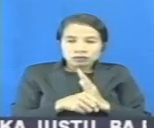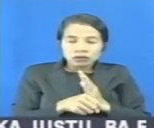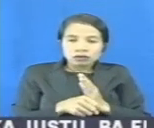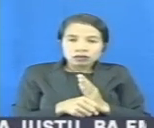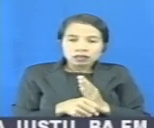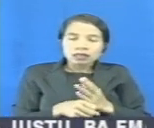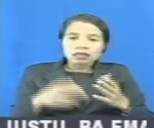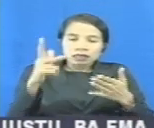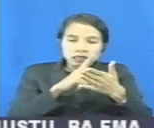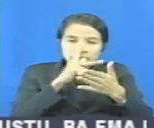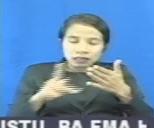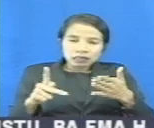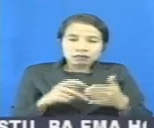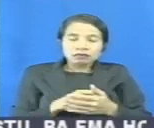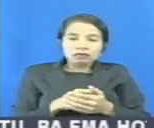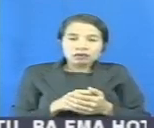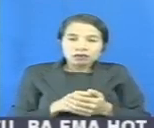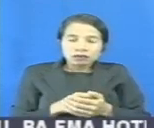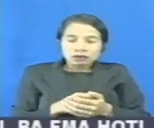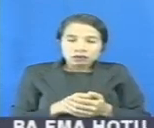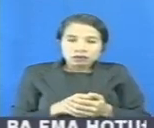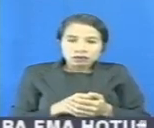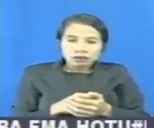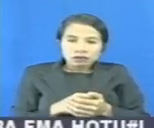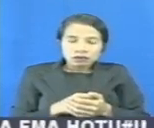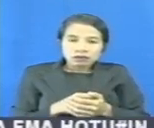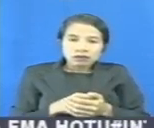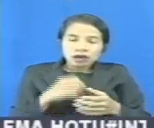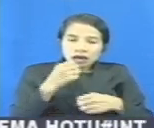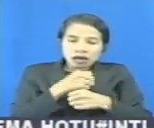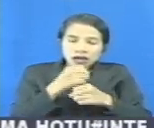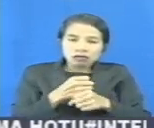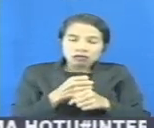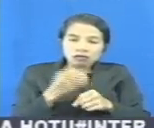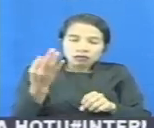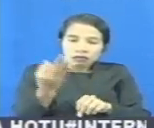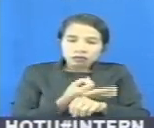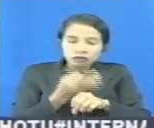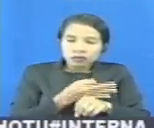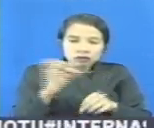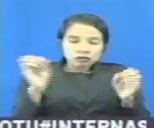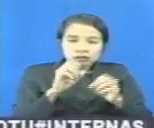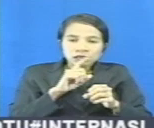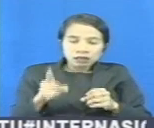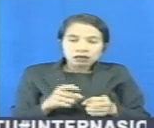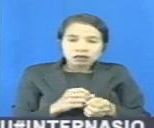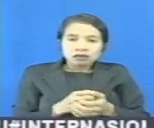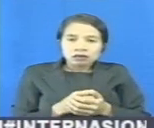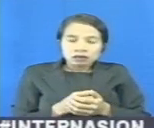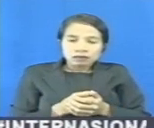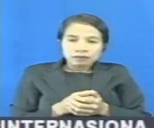comete ia crime, abuso poder, dano agravado, falsificação documentos, canotação técnica,